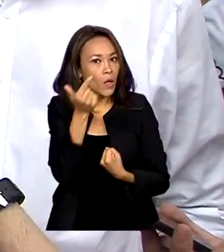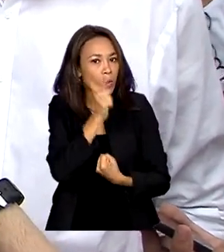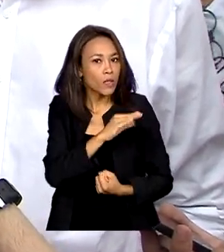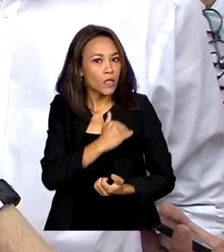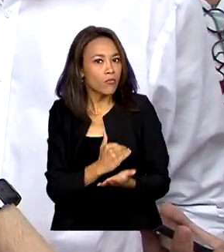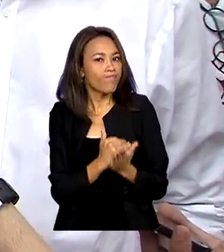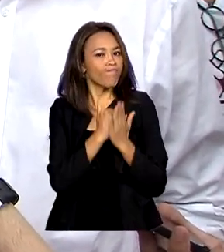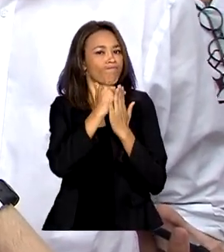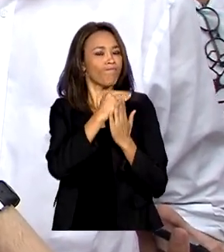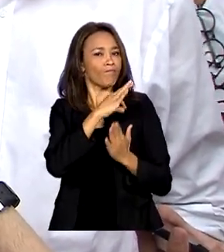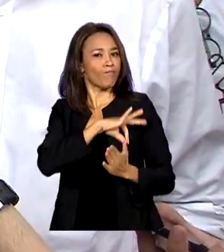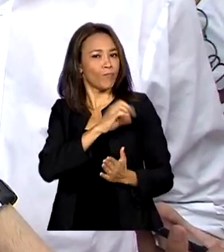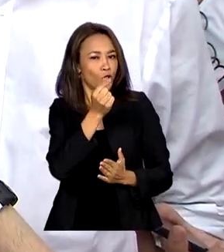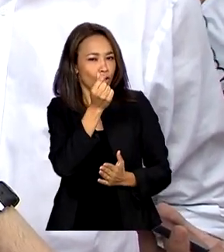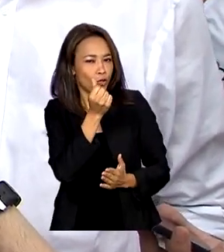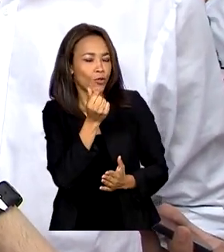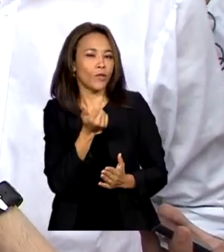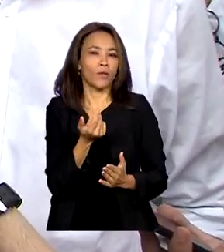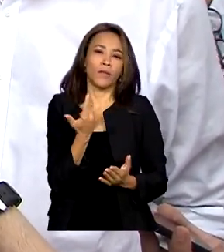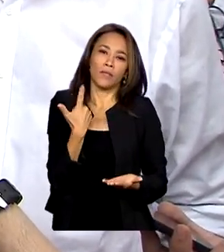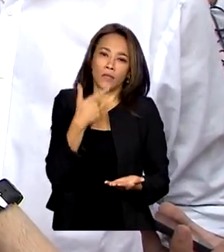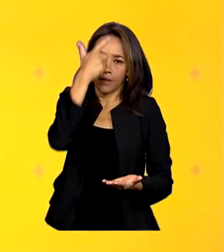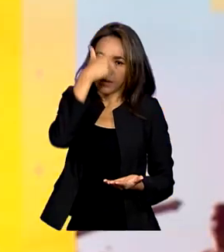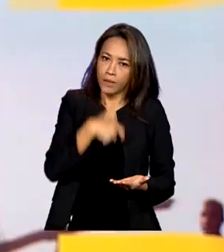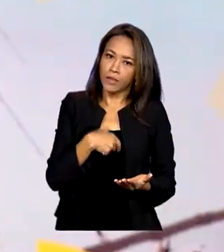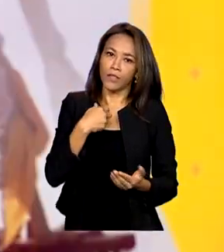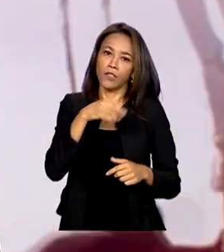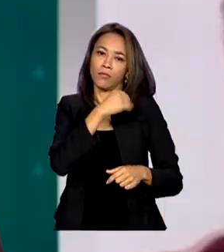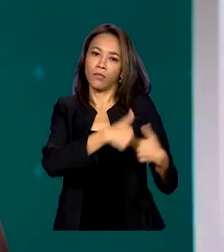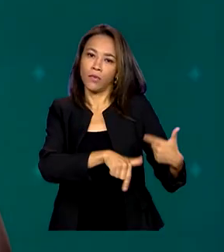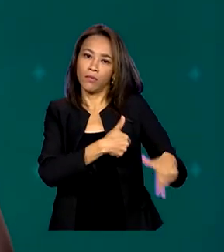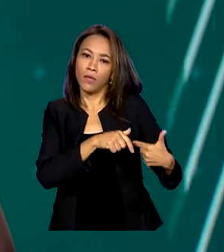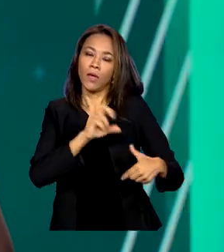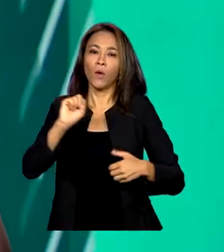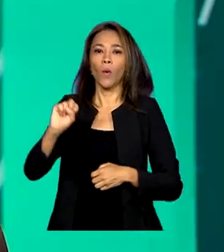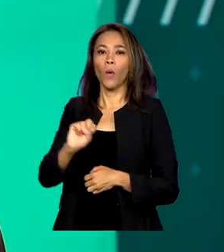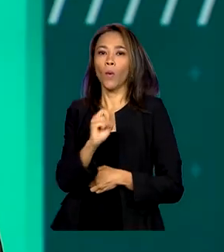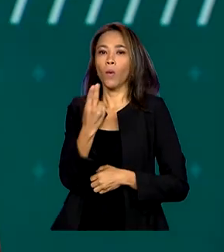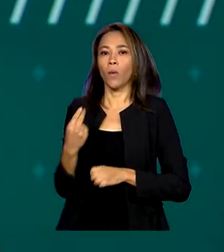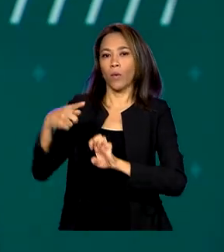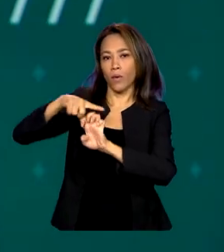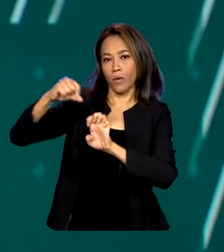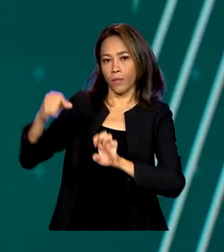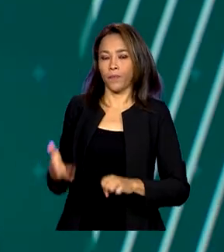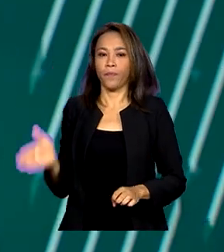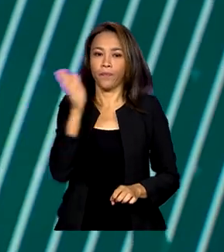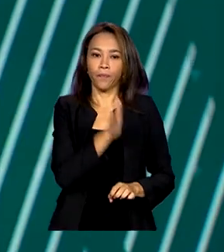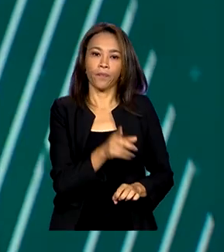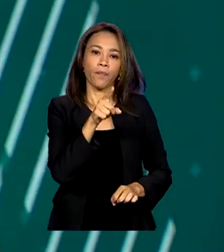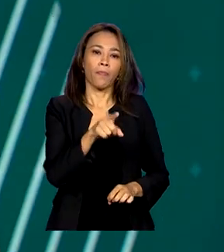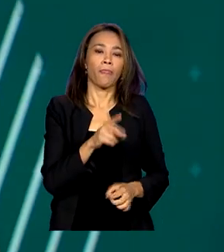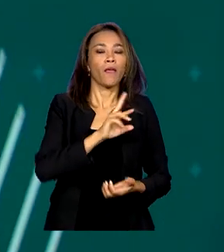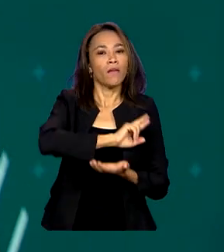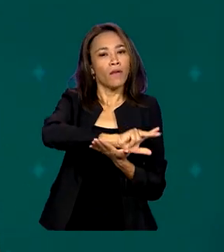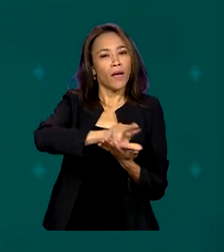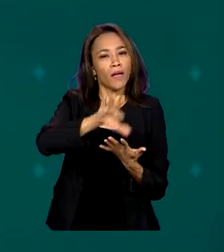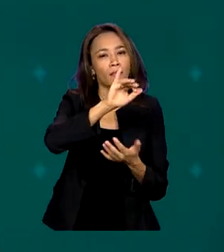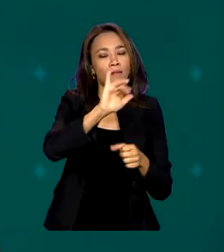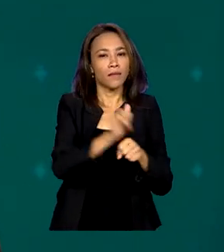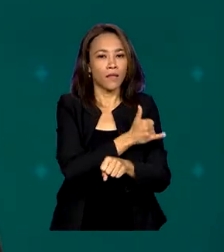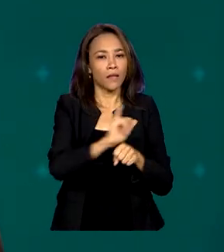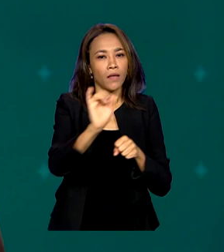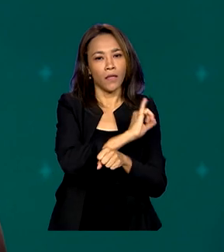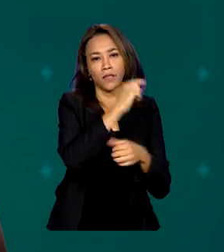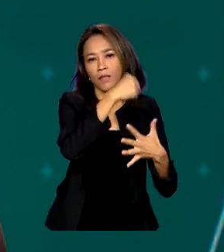renda, seja com emprego, seja com empreendedorismo. Entre as iniciativas colocadas em prática